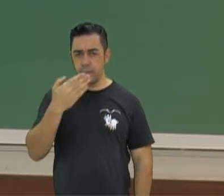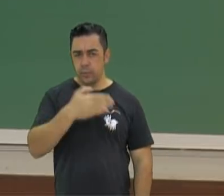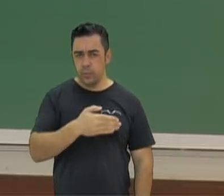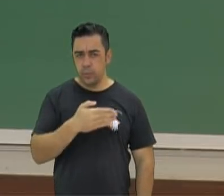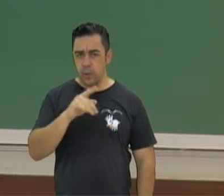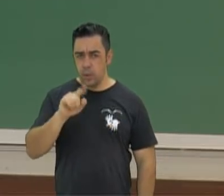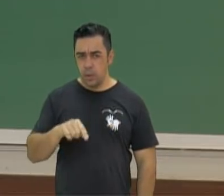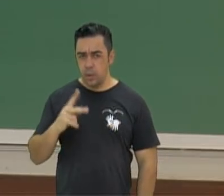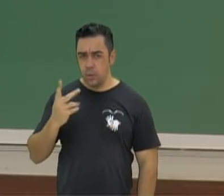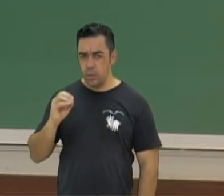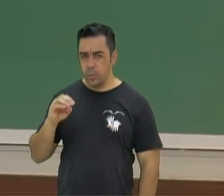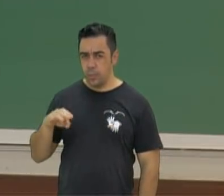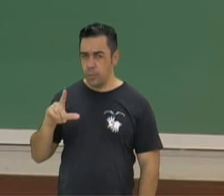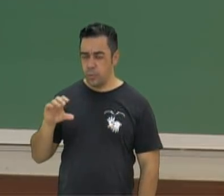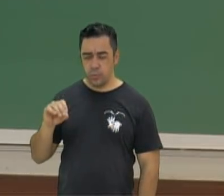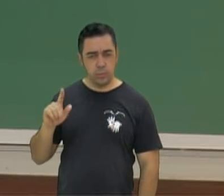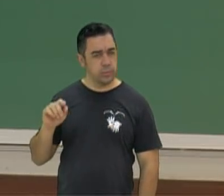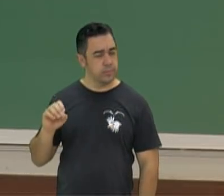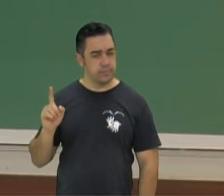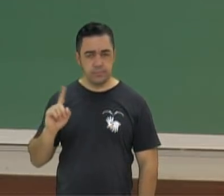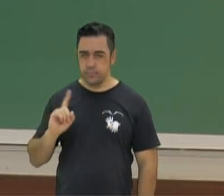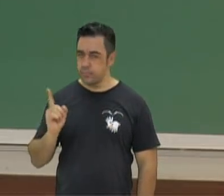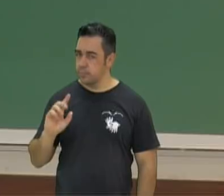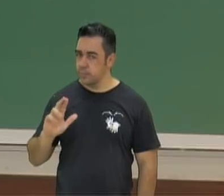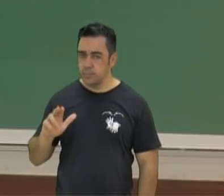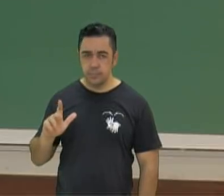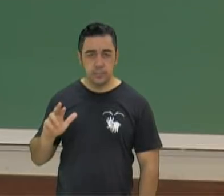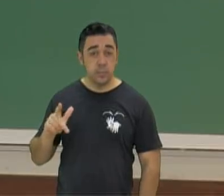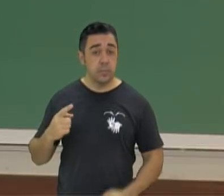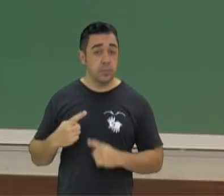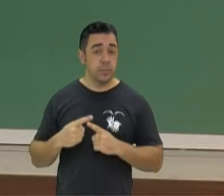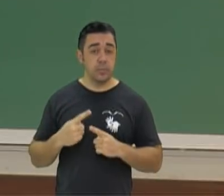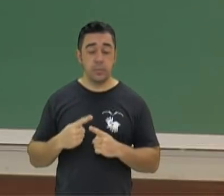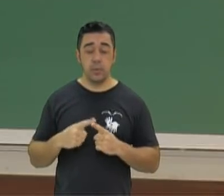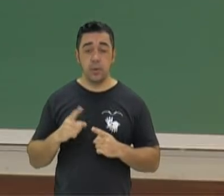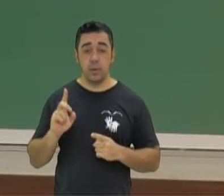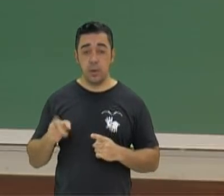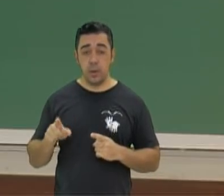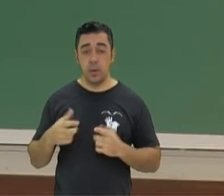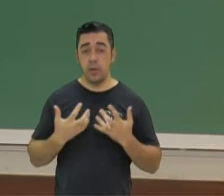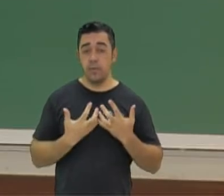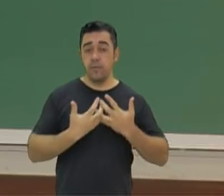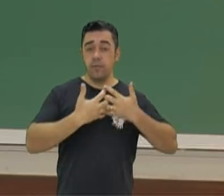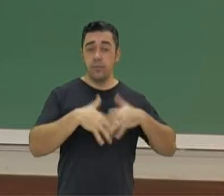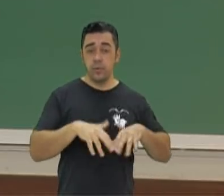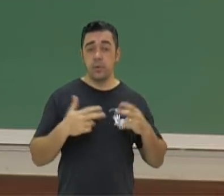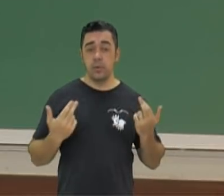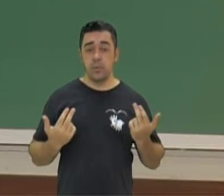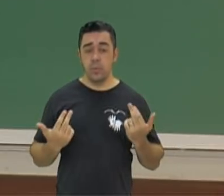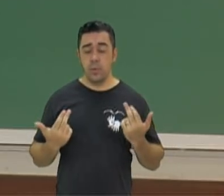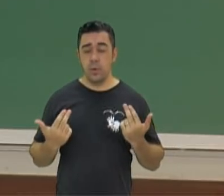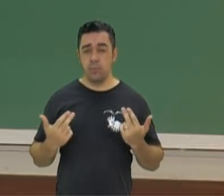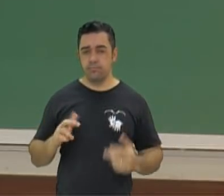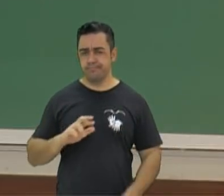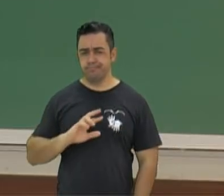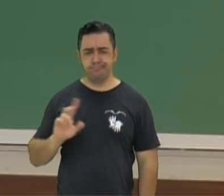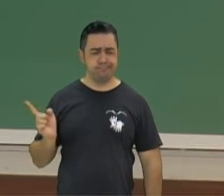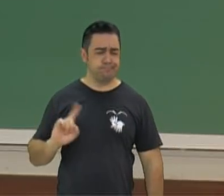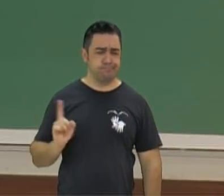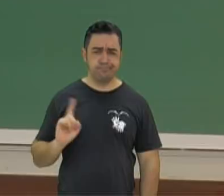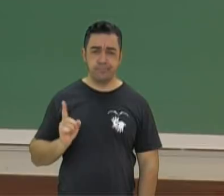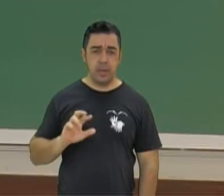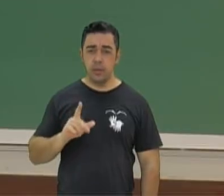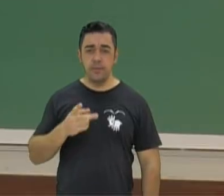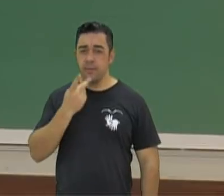são homólogos? Não são homólogos, né? Tá dizendo aqui, então, que tem função igual, origem diferente. Ele nem tá falando um